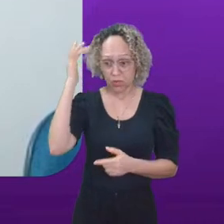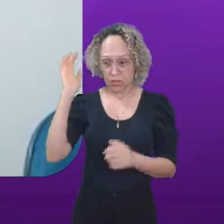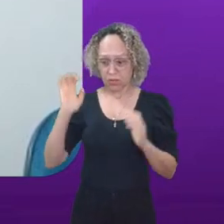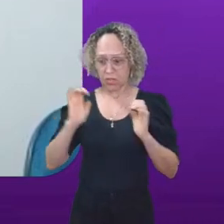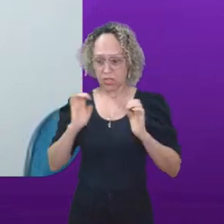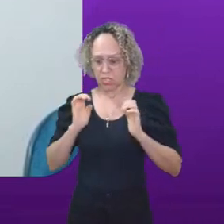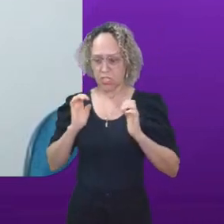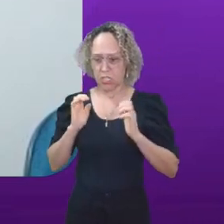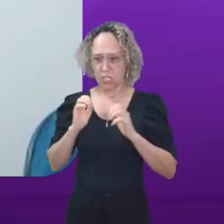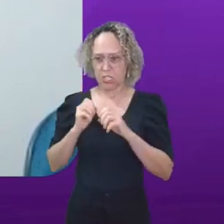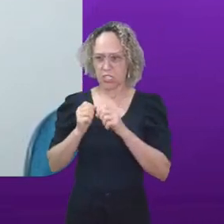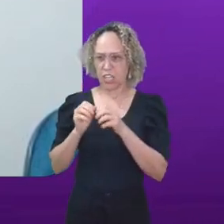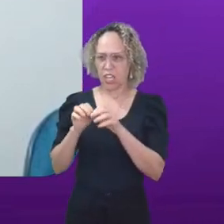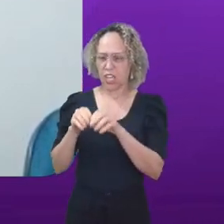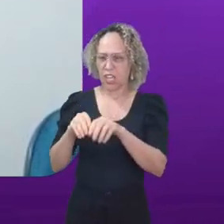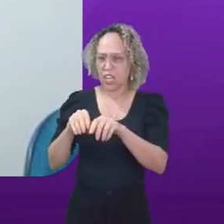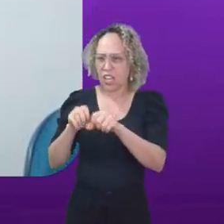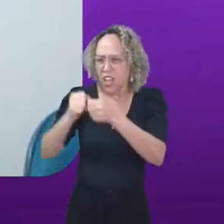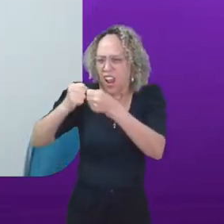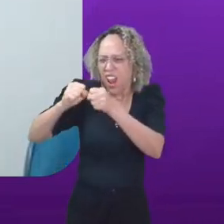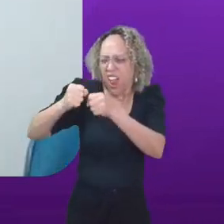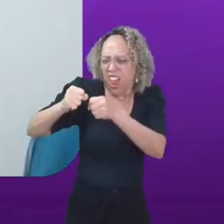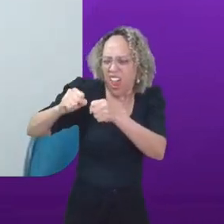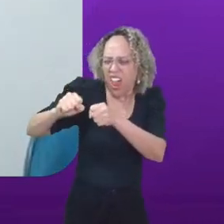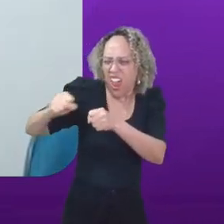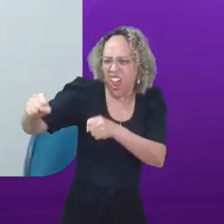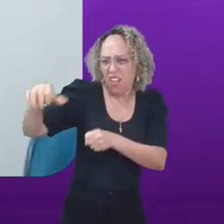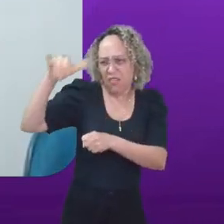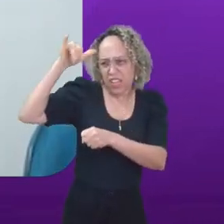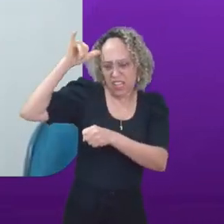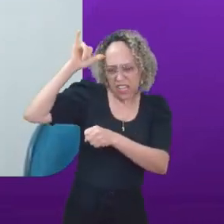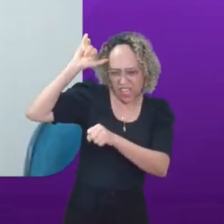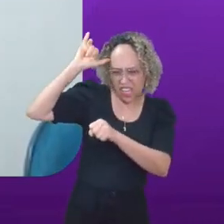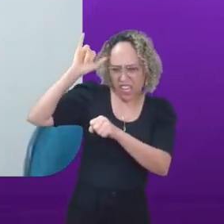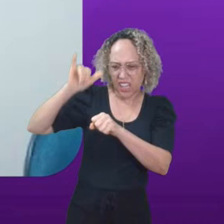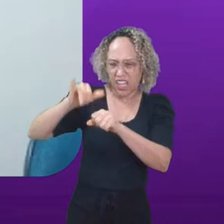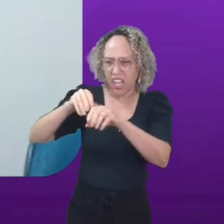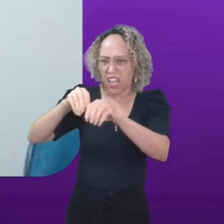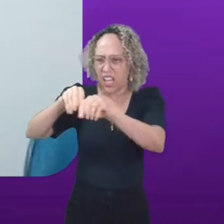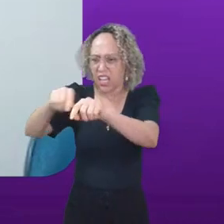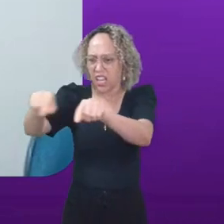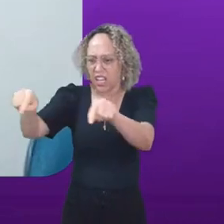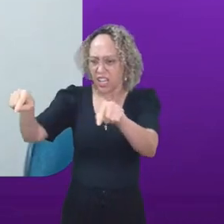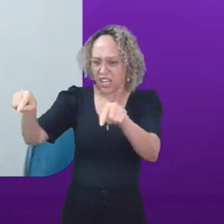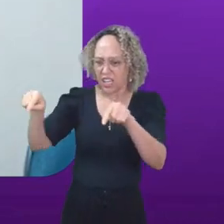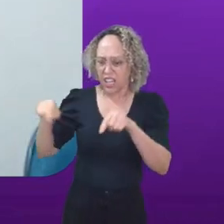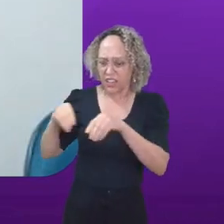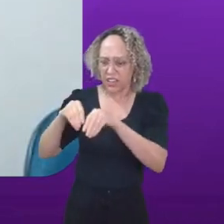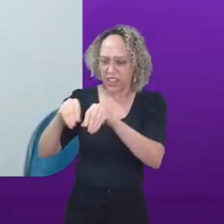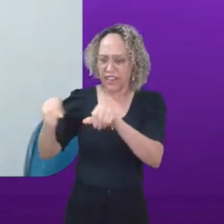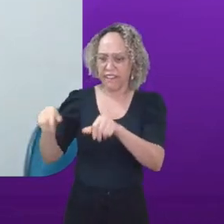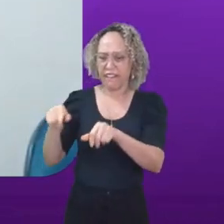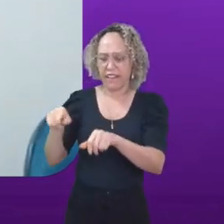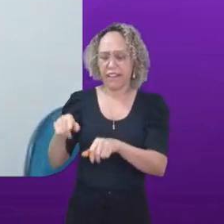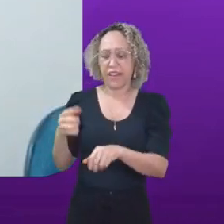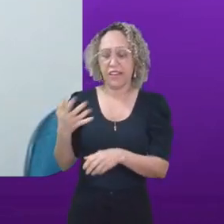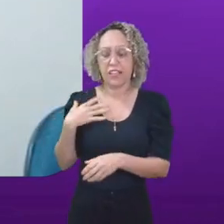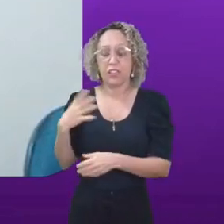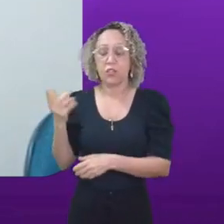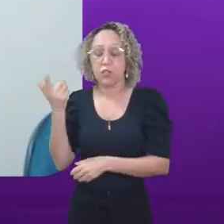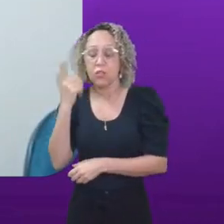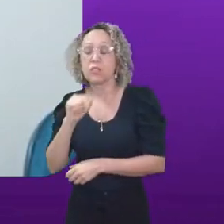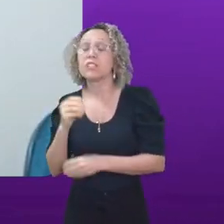vão abdicar daquilo que elas conquistaram através do nosso suor. Elas não vão querer abdicar